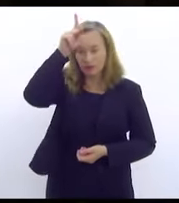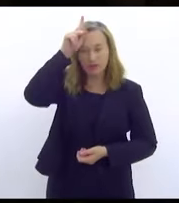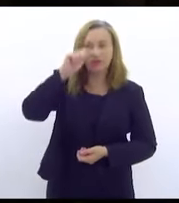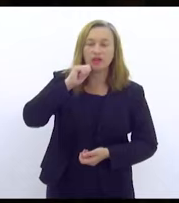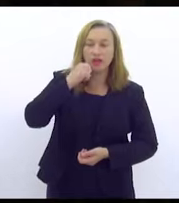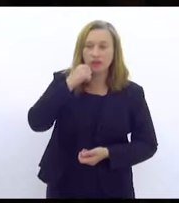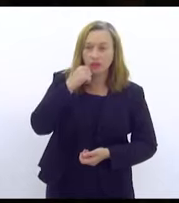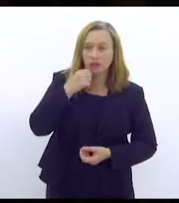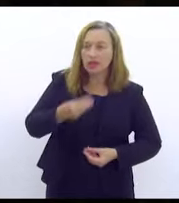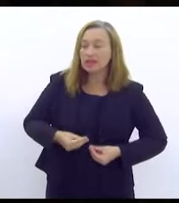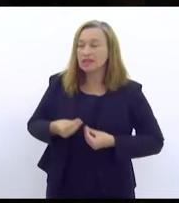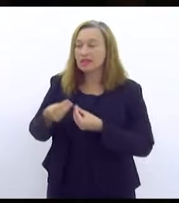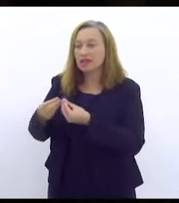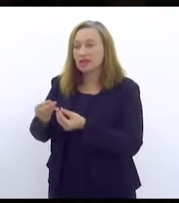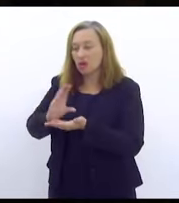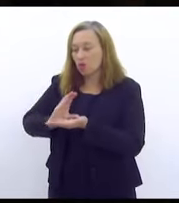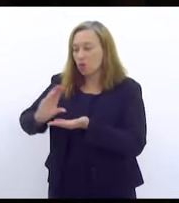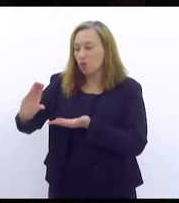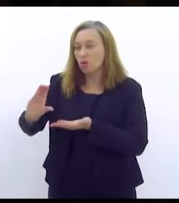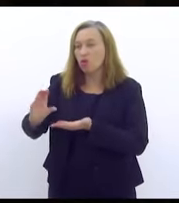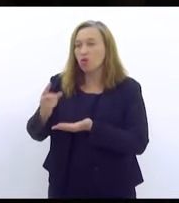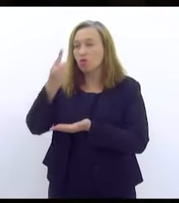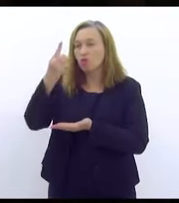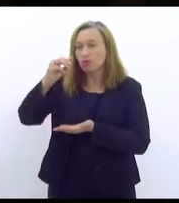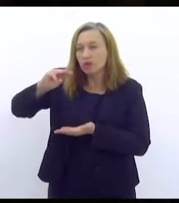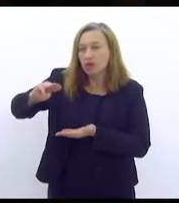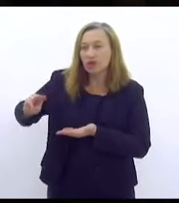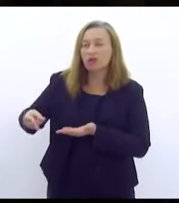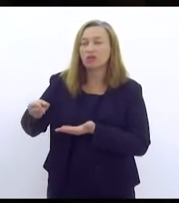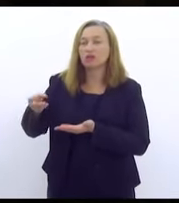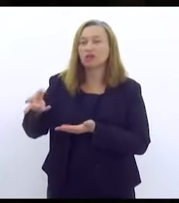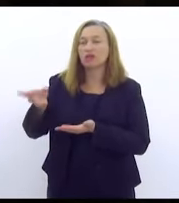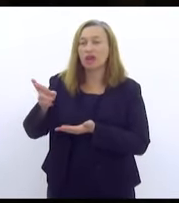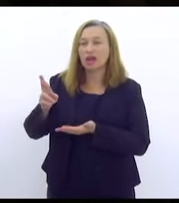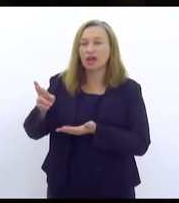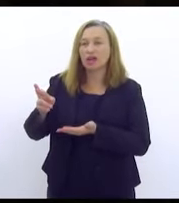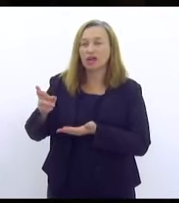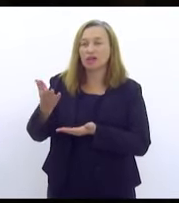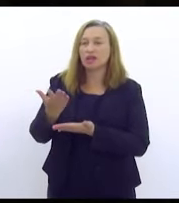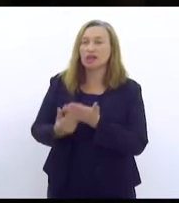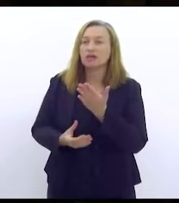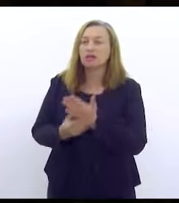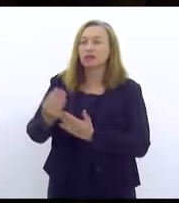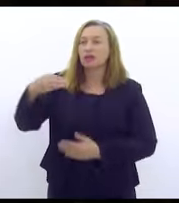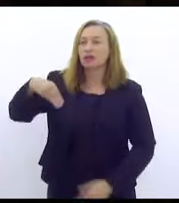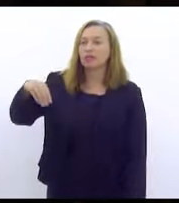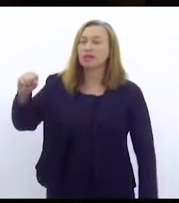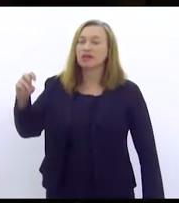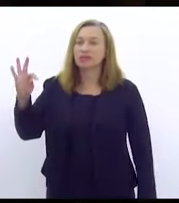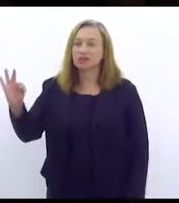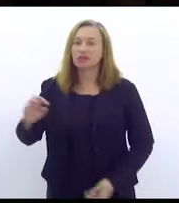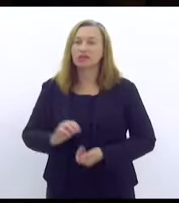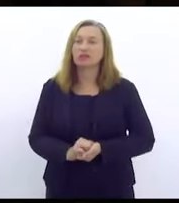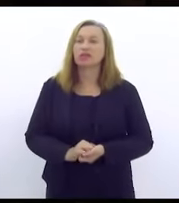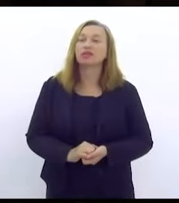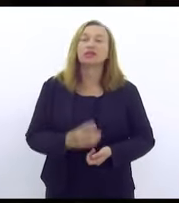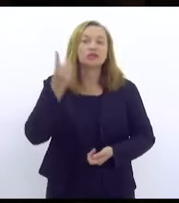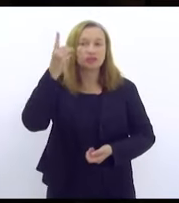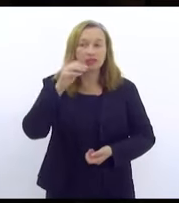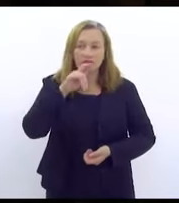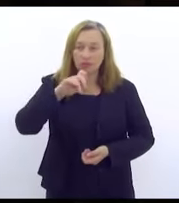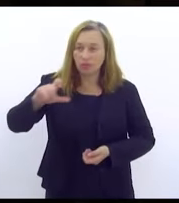Paes entregou quase R$1 milhão para as mãos do MST. Deputado Felipe